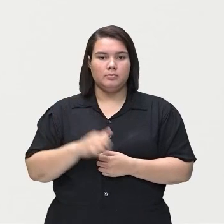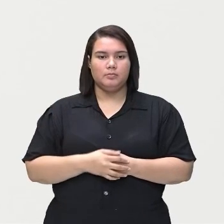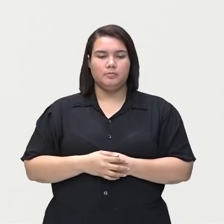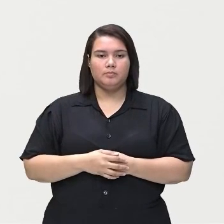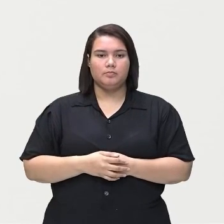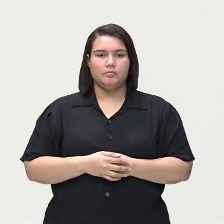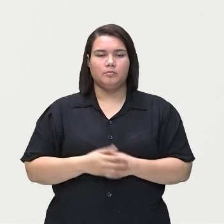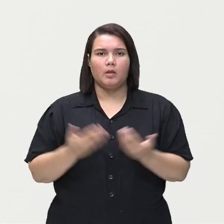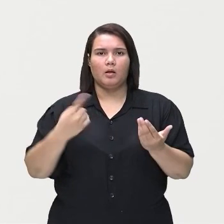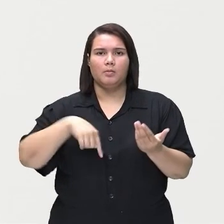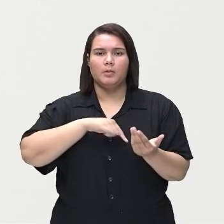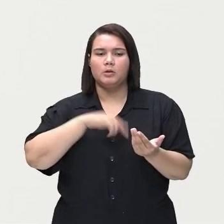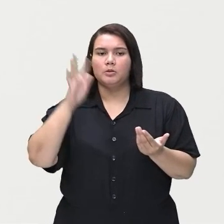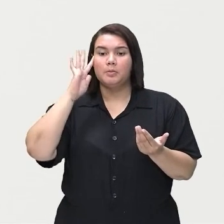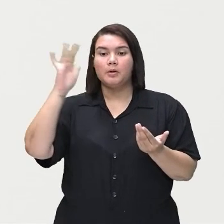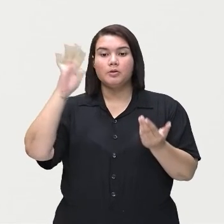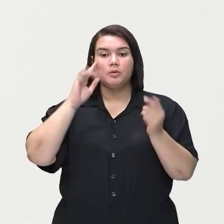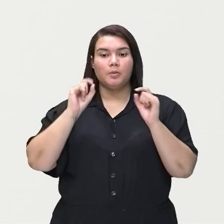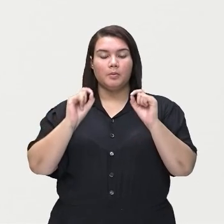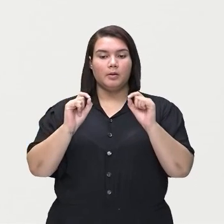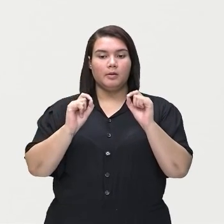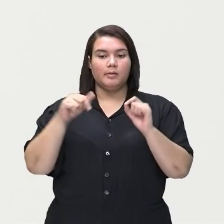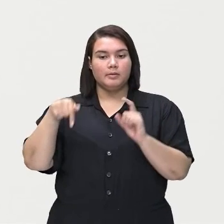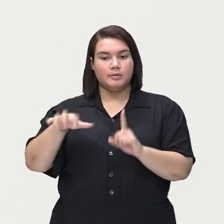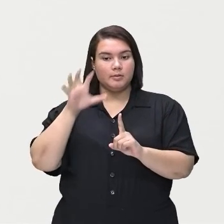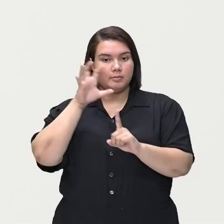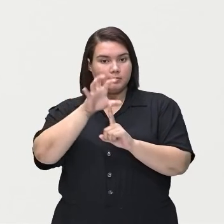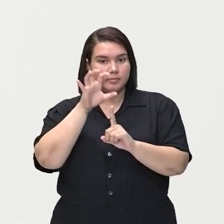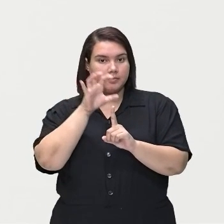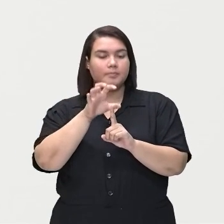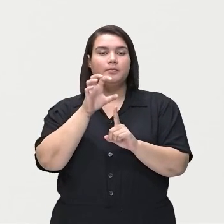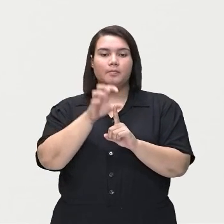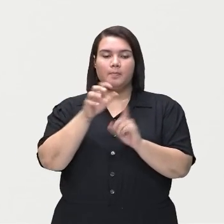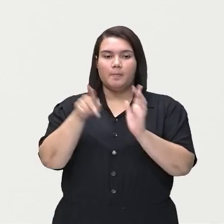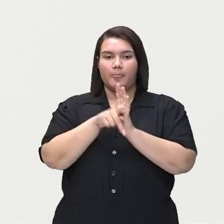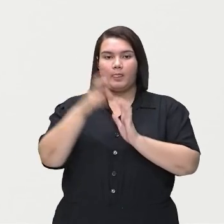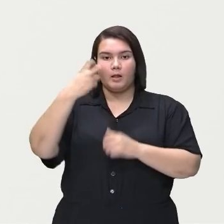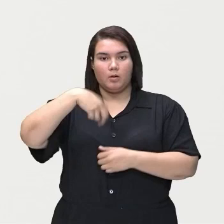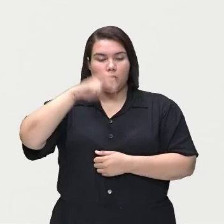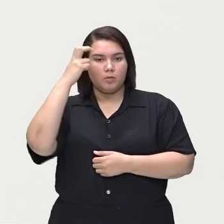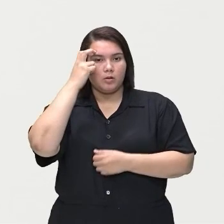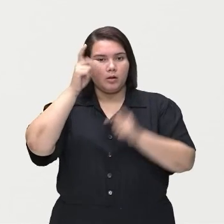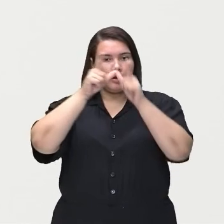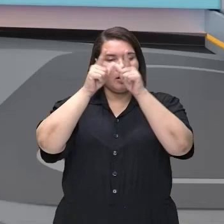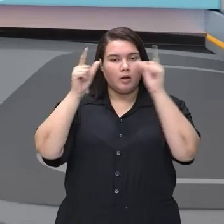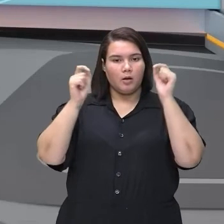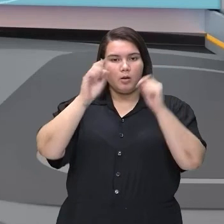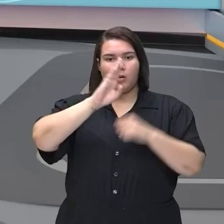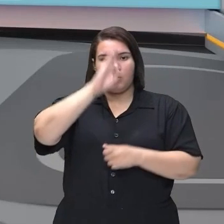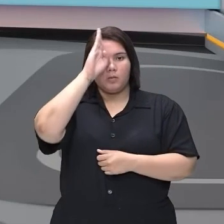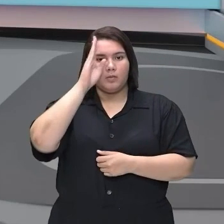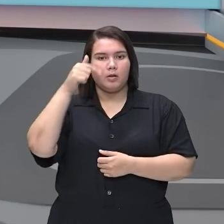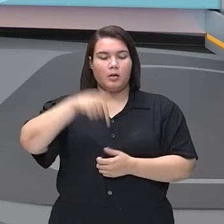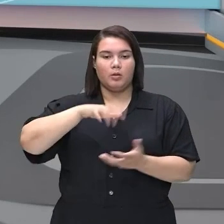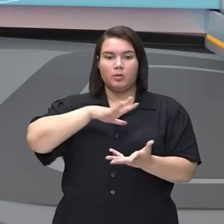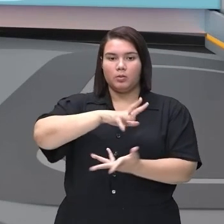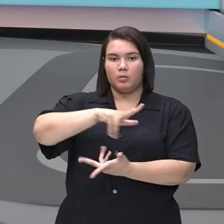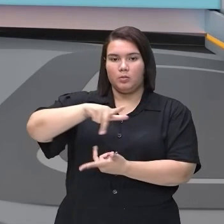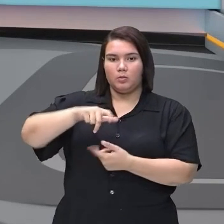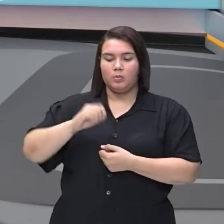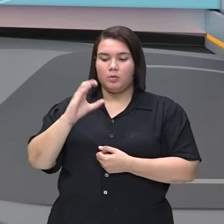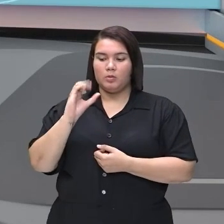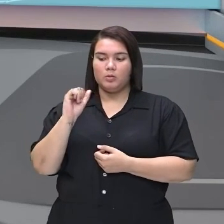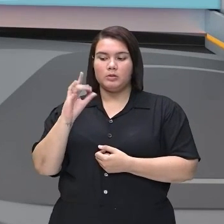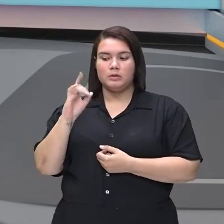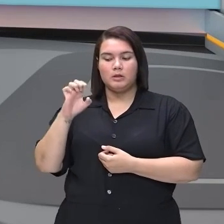para a gente ter uma ideia dessa influência da cultura grego-romana aqui no mundo ocidental,